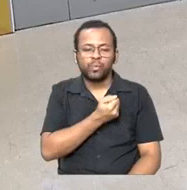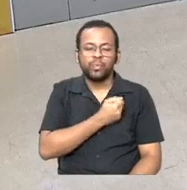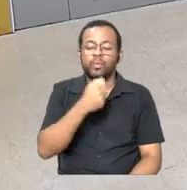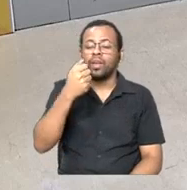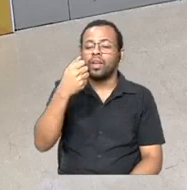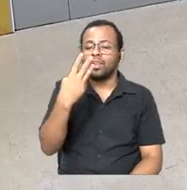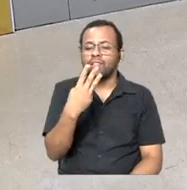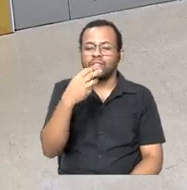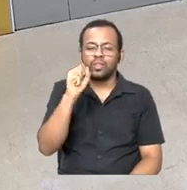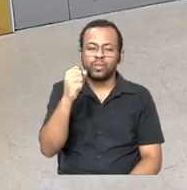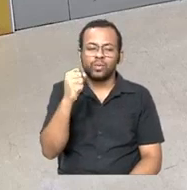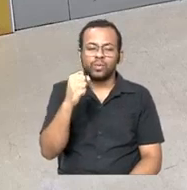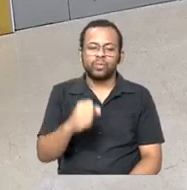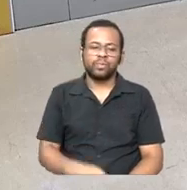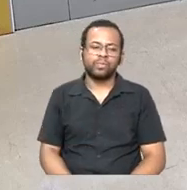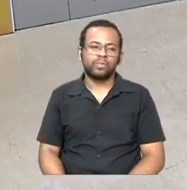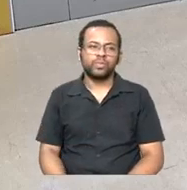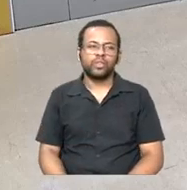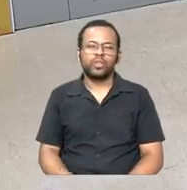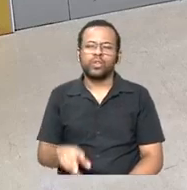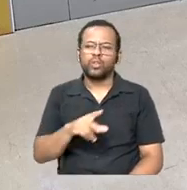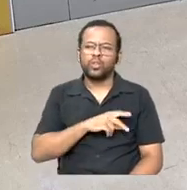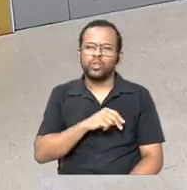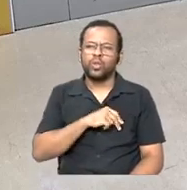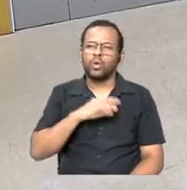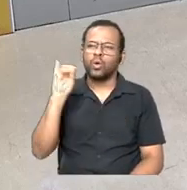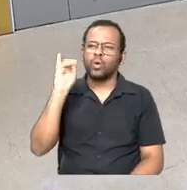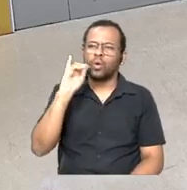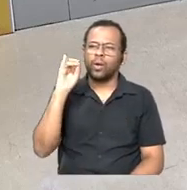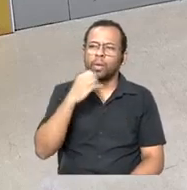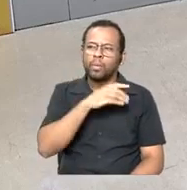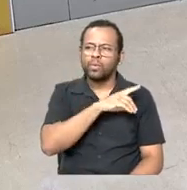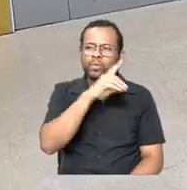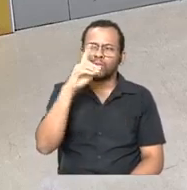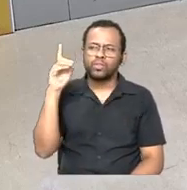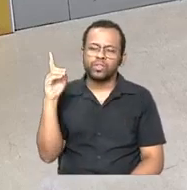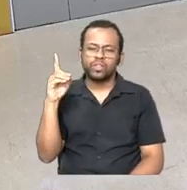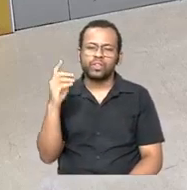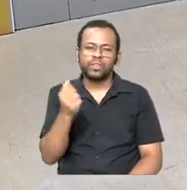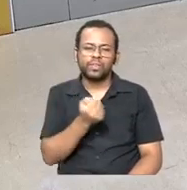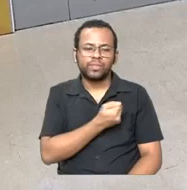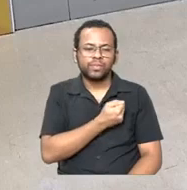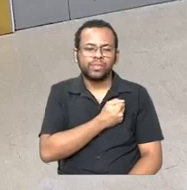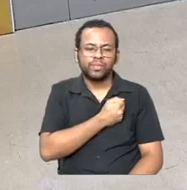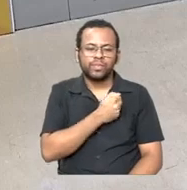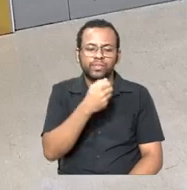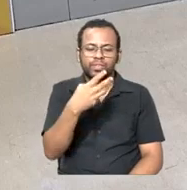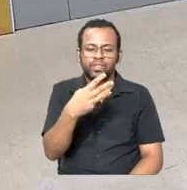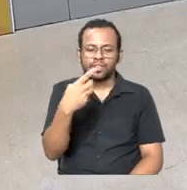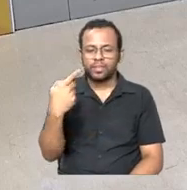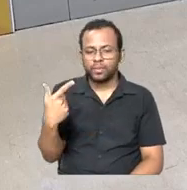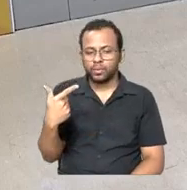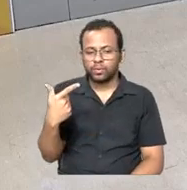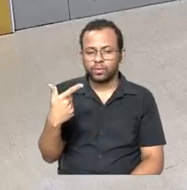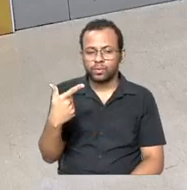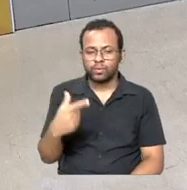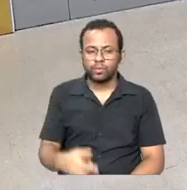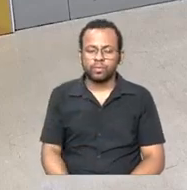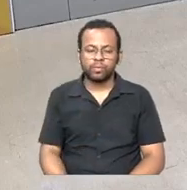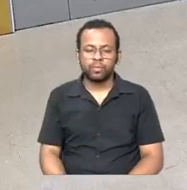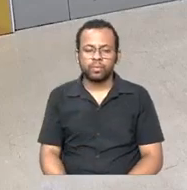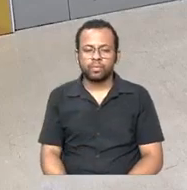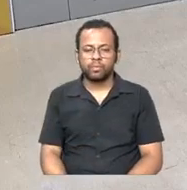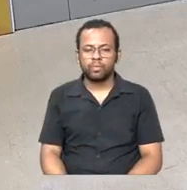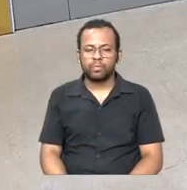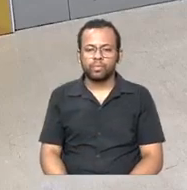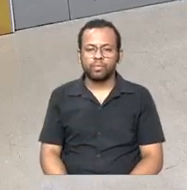38 Crô já mandando aquele Alô bom dia 32 agora 32 olha